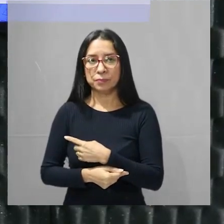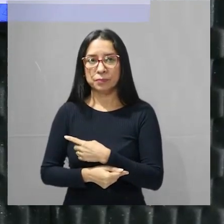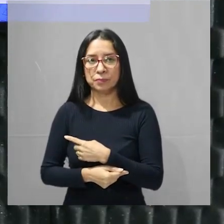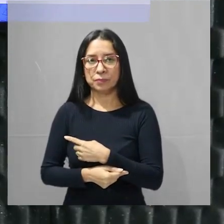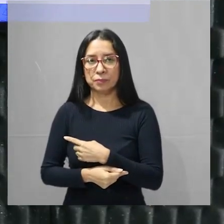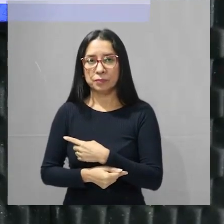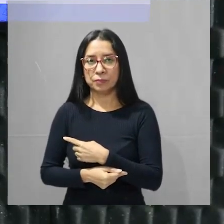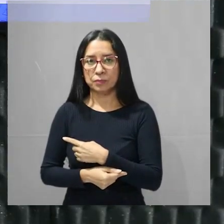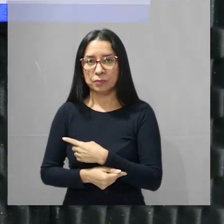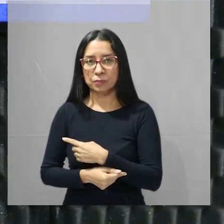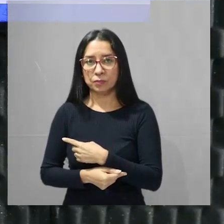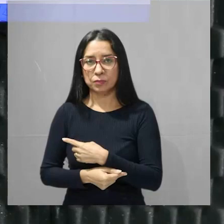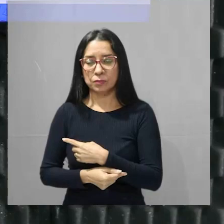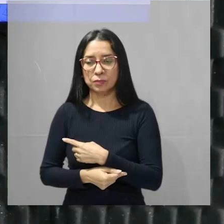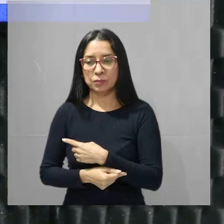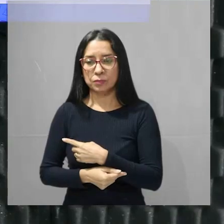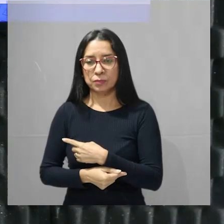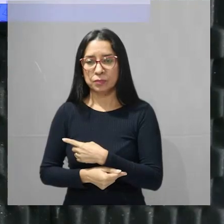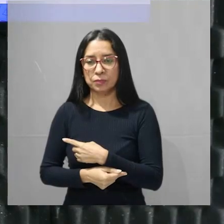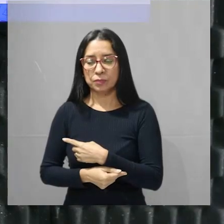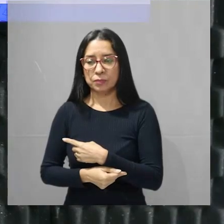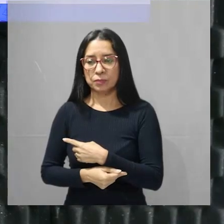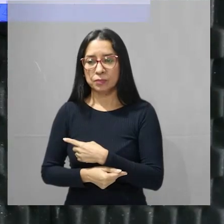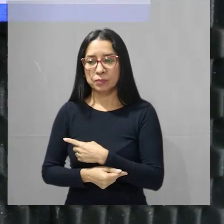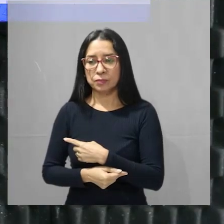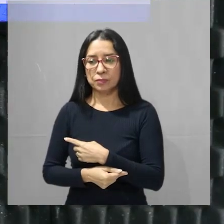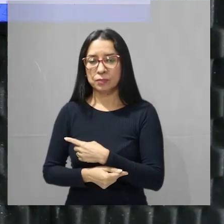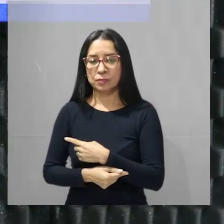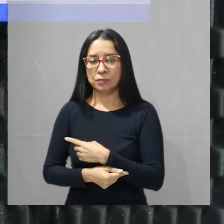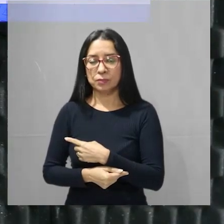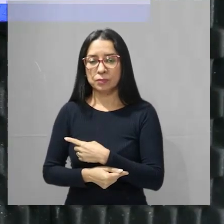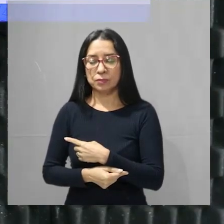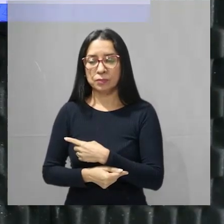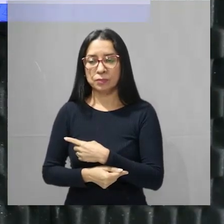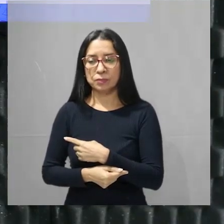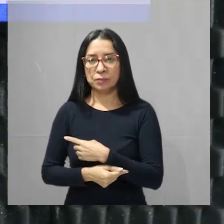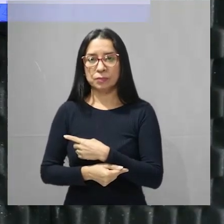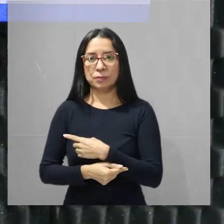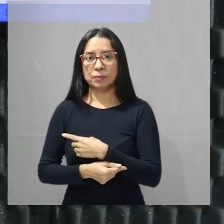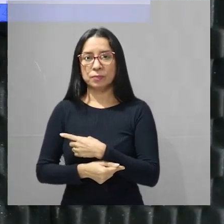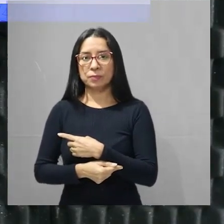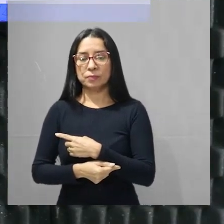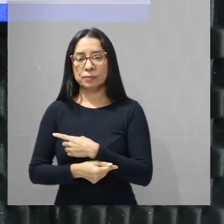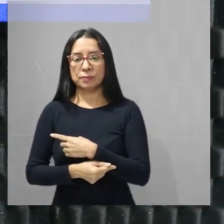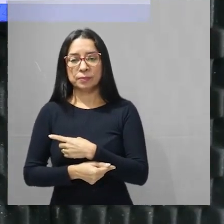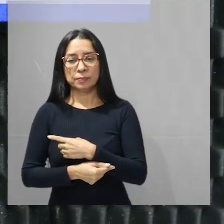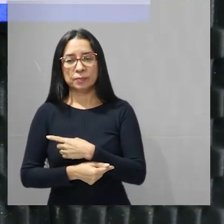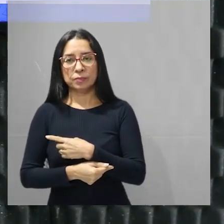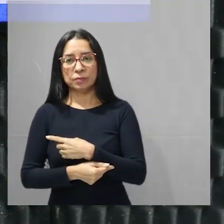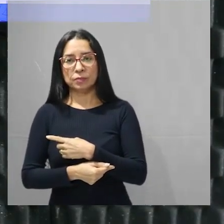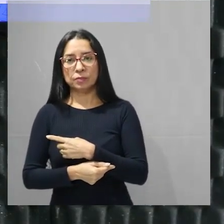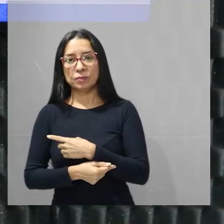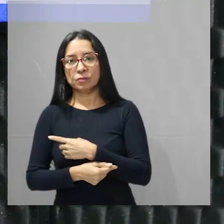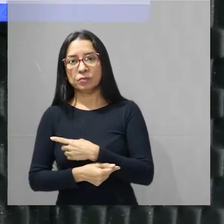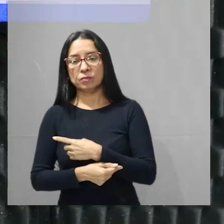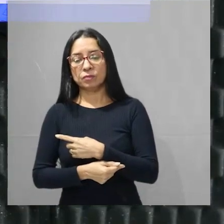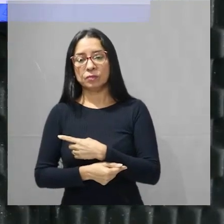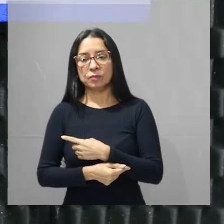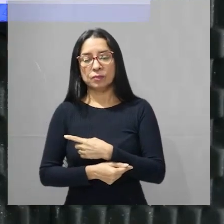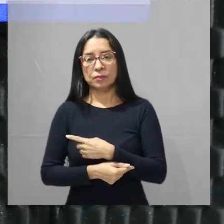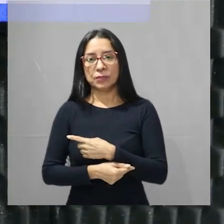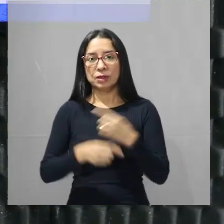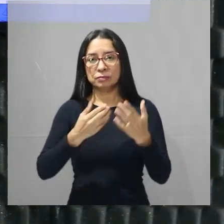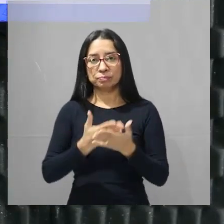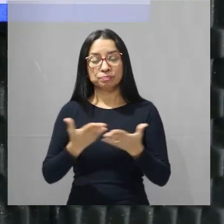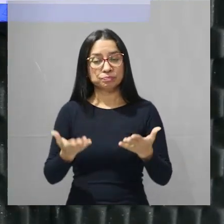consolidar até o ano de 2050, uma megalópole entre duas capitais metropolitanas brasileiras. Galerinha,